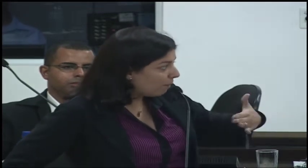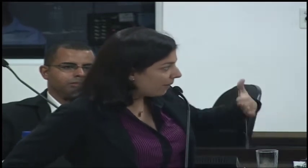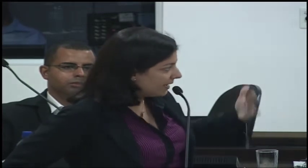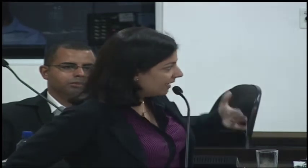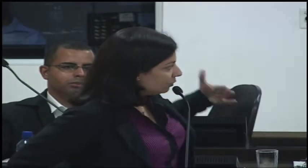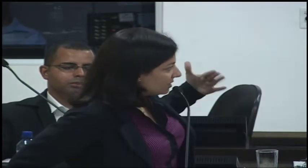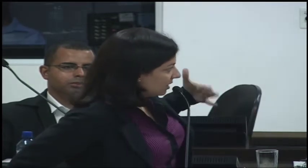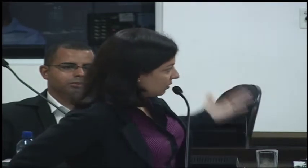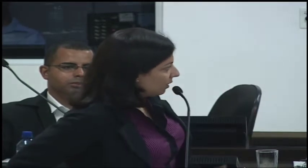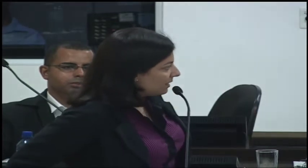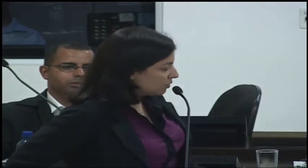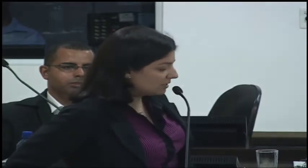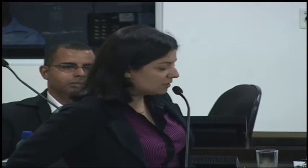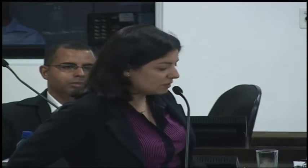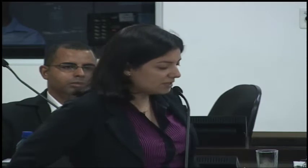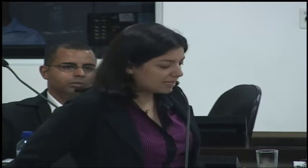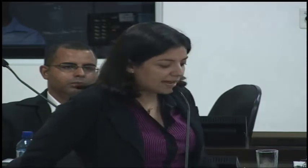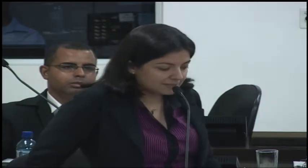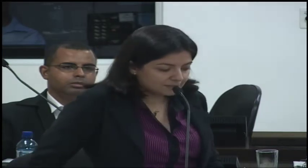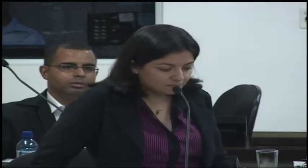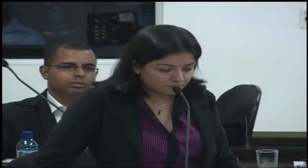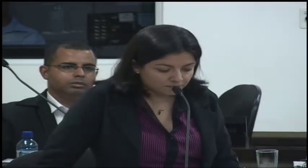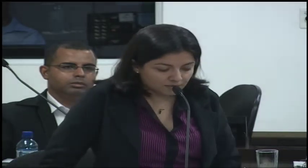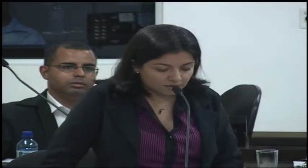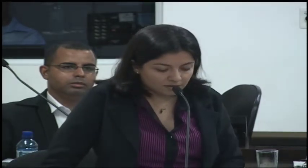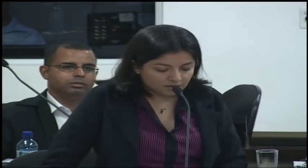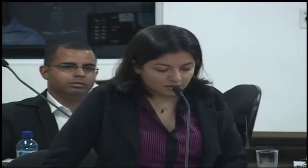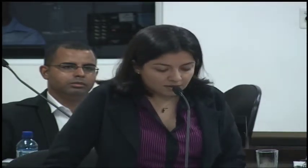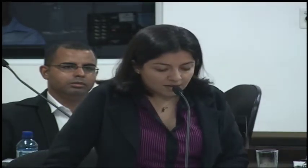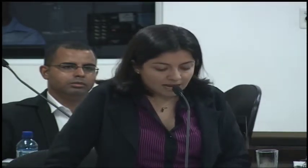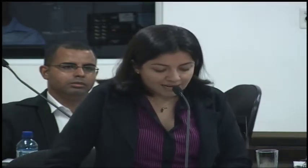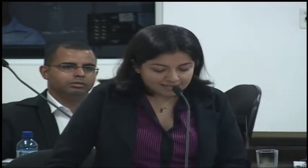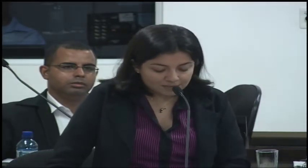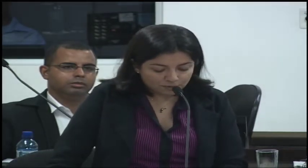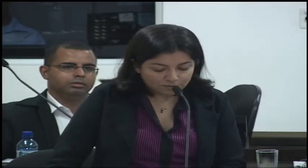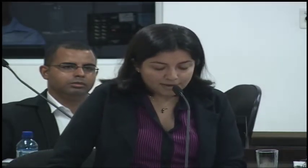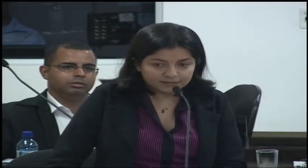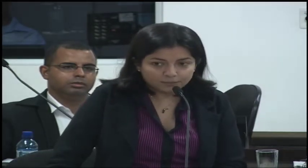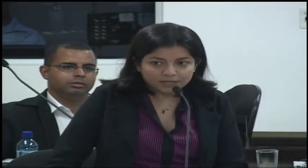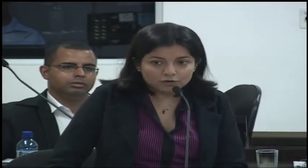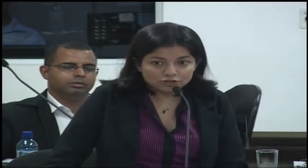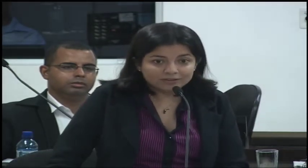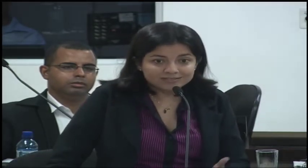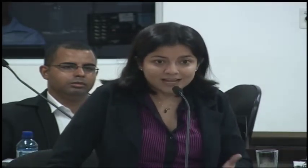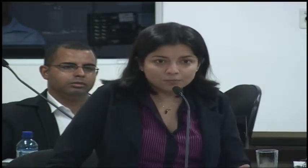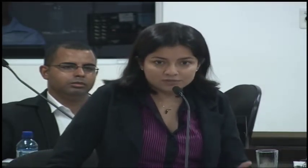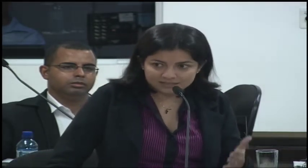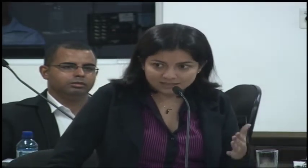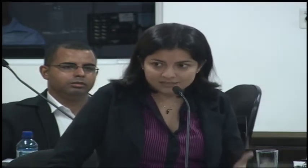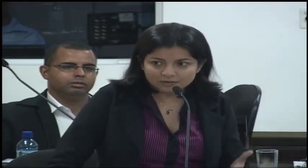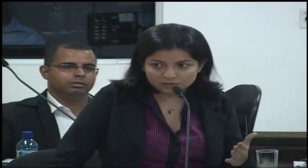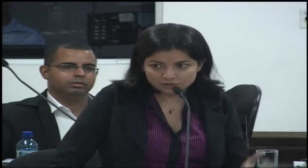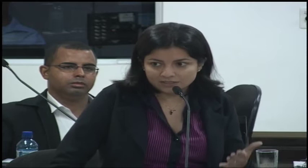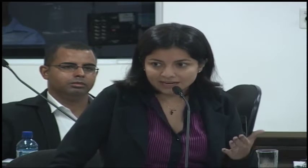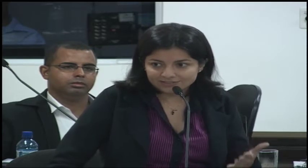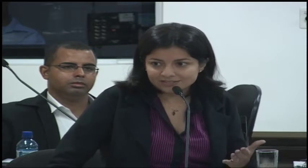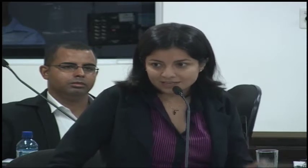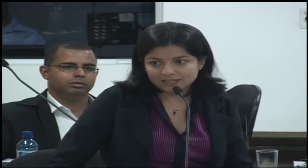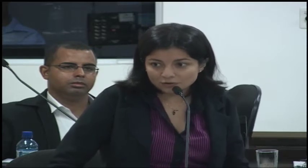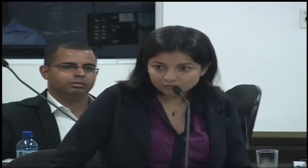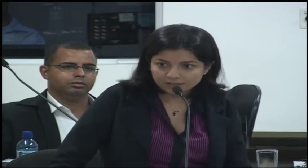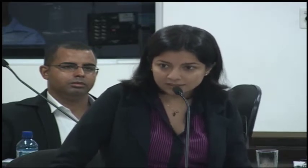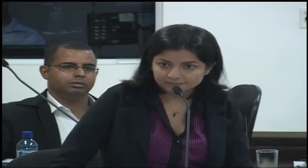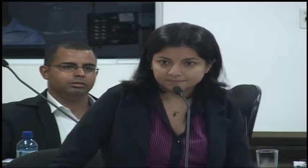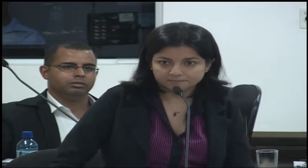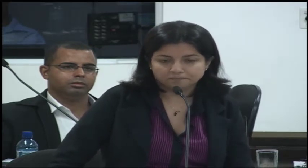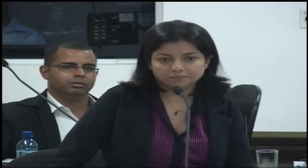acompanhando as transformações da sociedade além desse movimento porque hoje nós temos essa questão na sociedade a ser